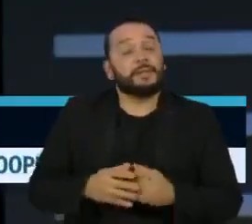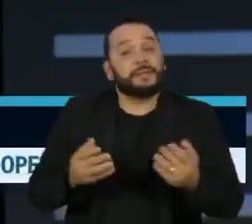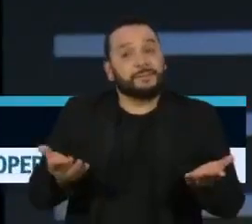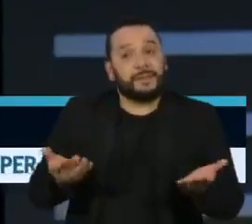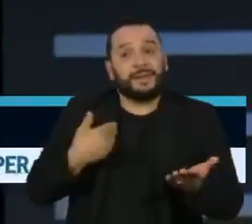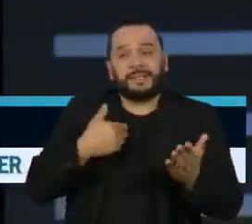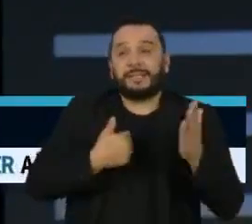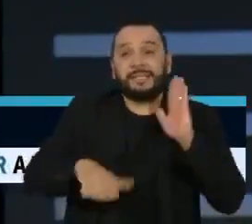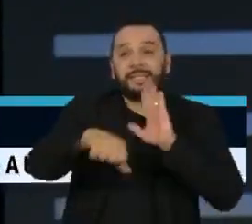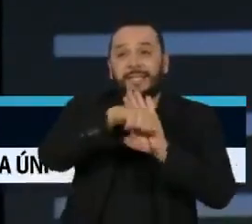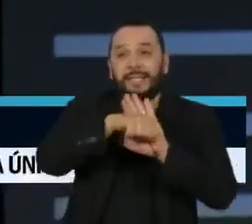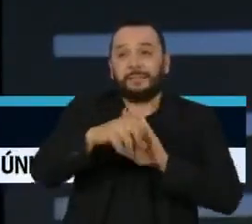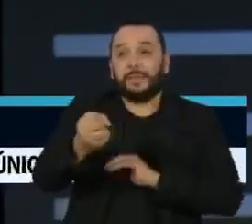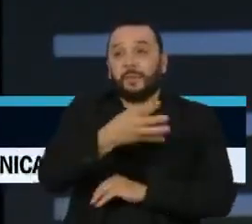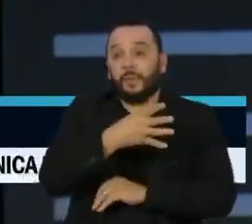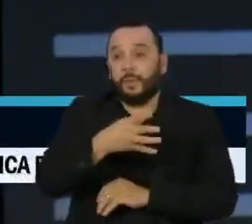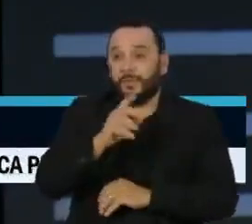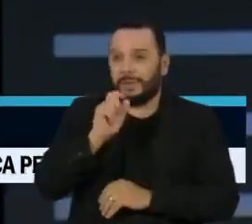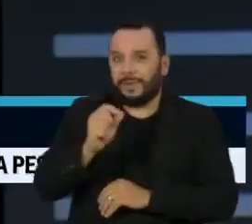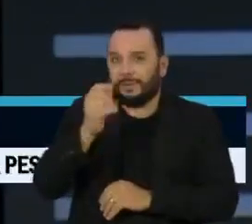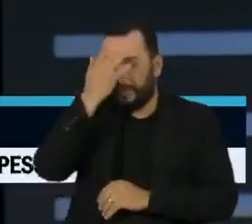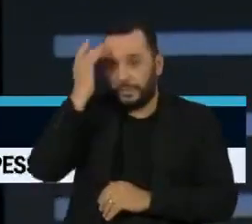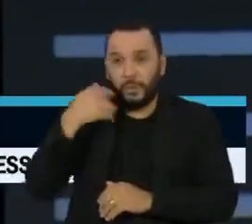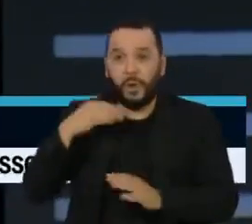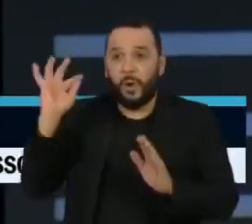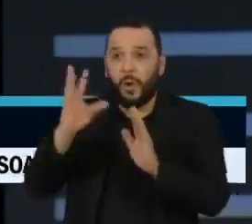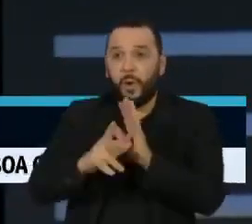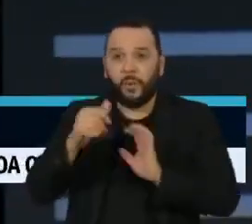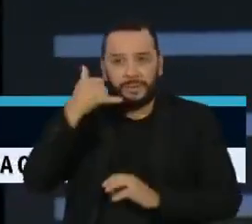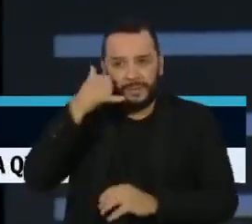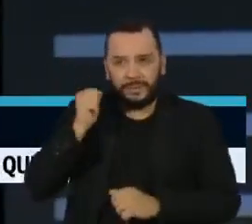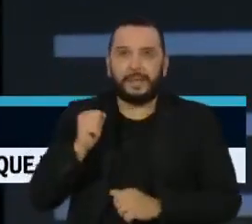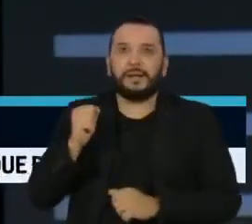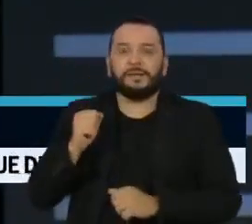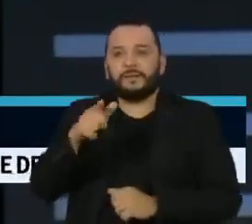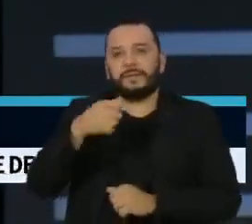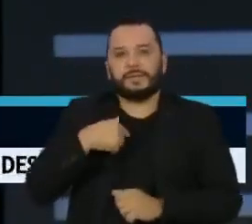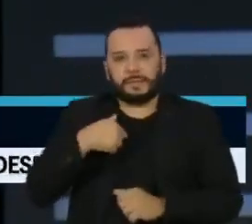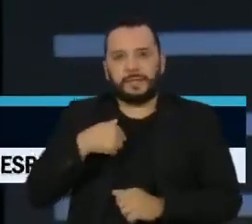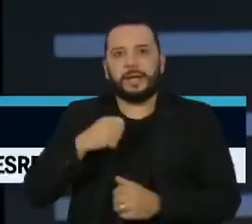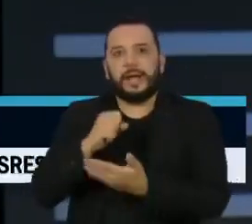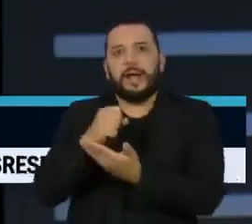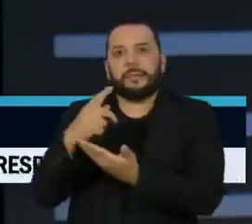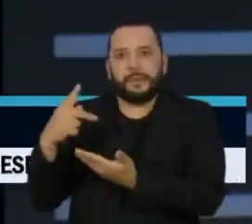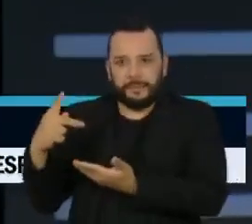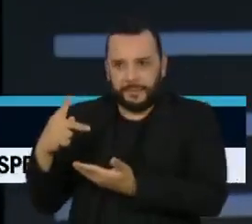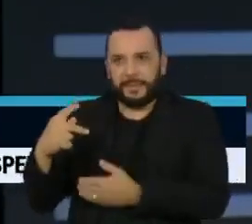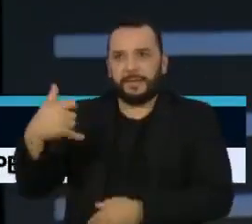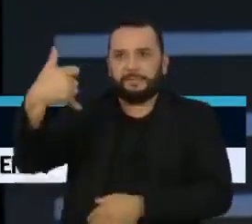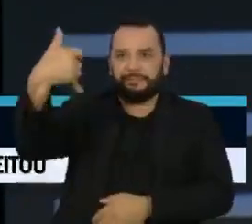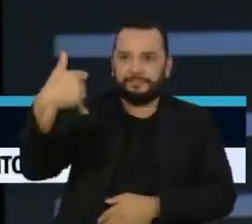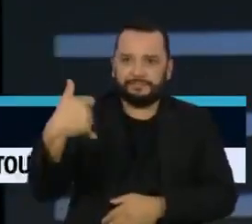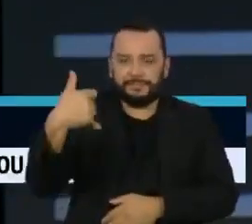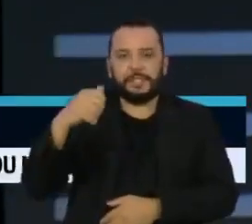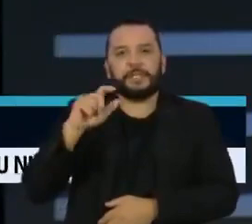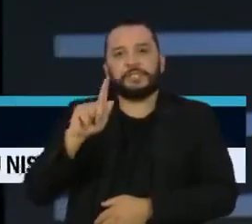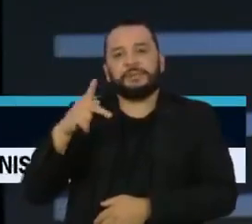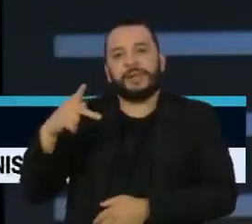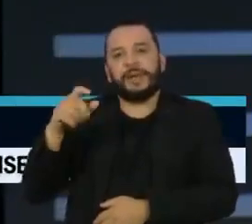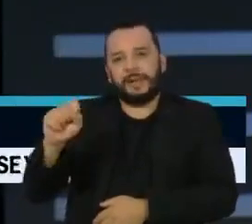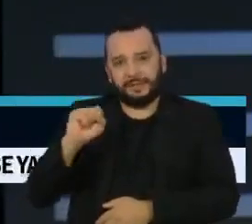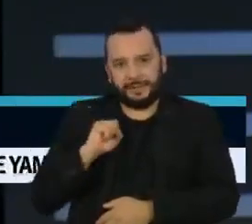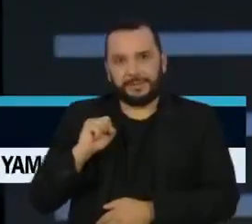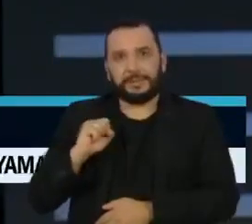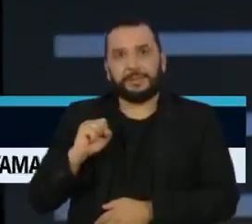tipo de crime. Esses caras que roubam o celular, quando você está usando um aplicativo que deixa ele aberto, por exemplo,